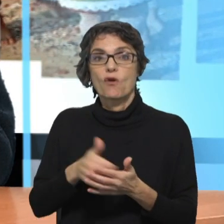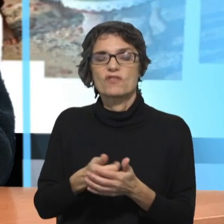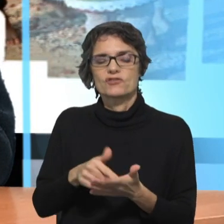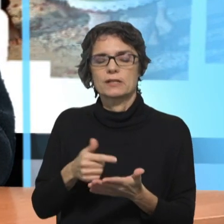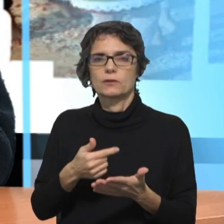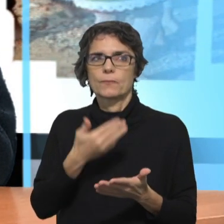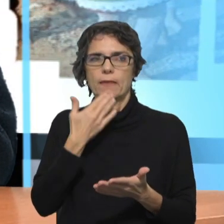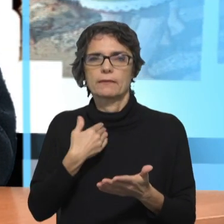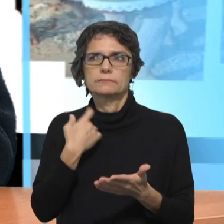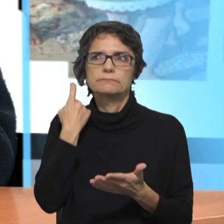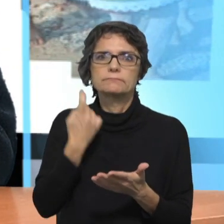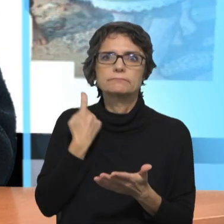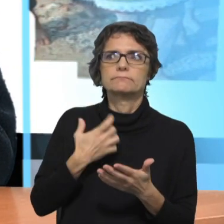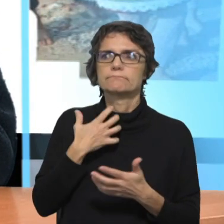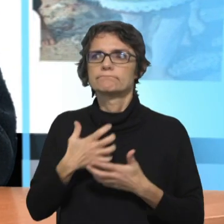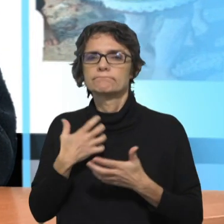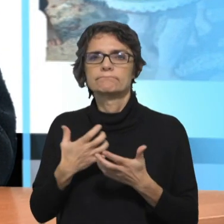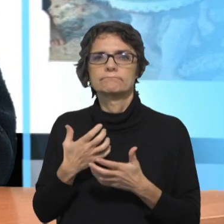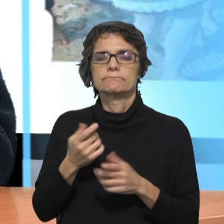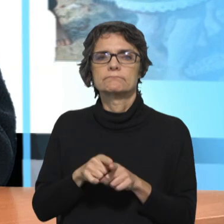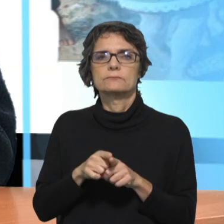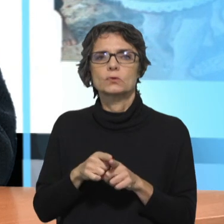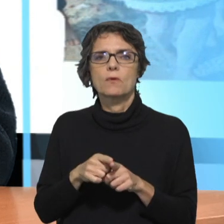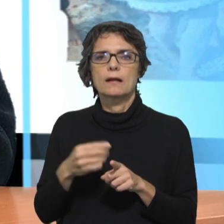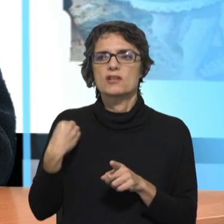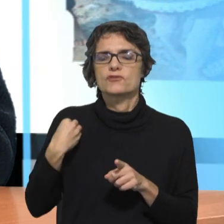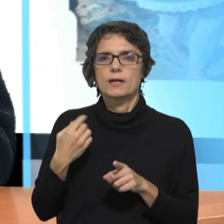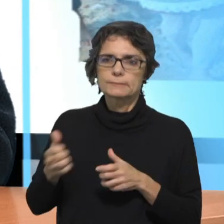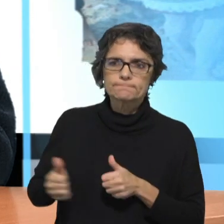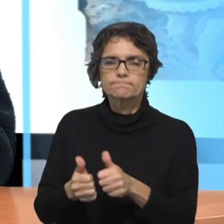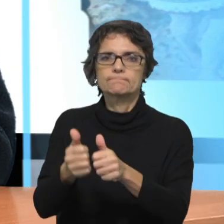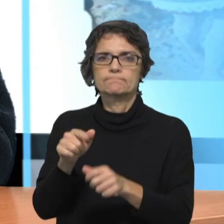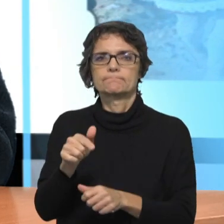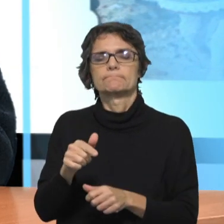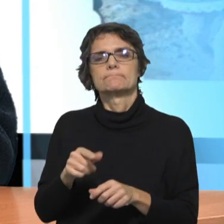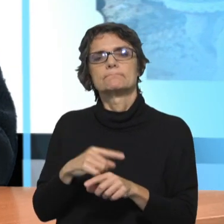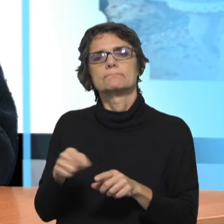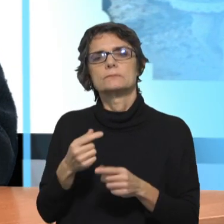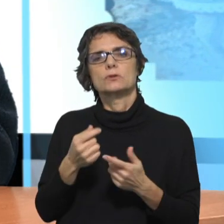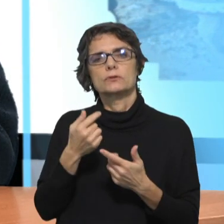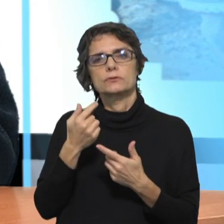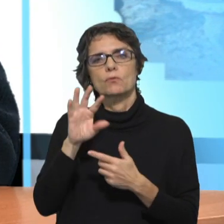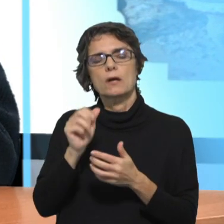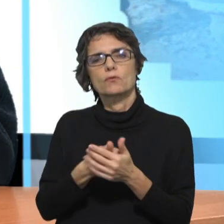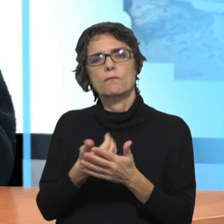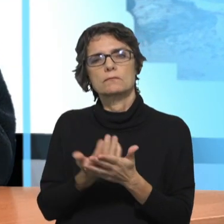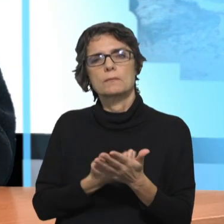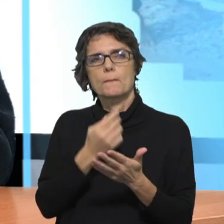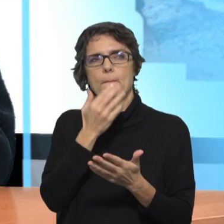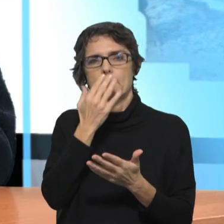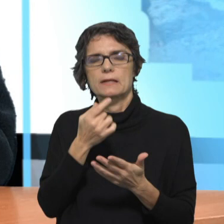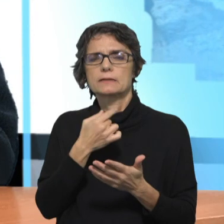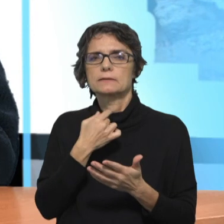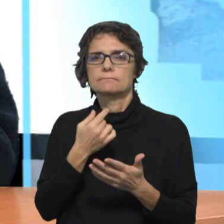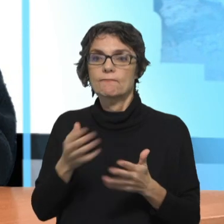caminho. Aliás, no segundo domingo do Advento, começámos a escutar a princípio do Evangelho de Jesus Cristo, Filho de Deus, e uma voz que clama: preparai o